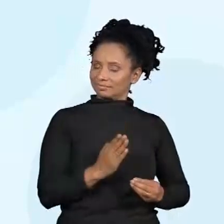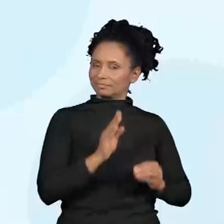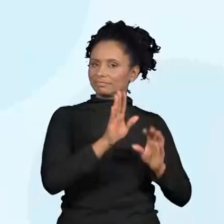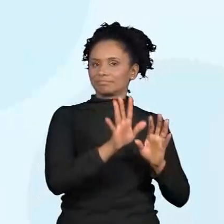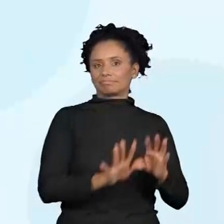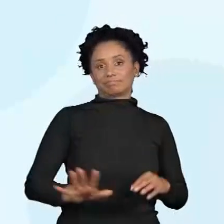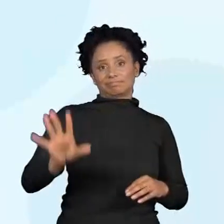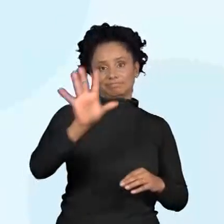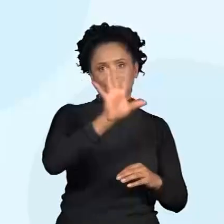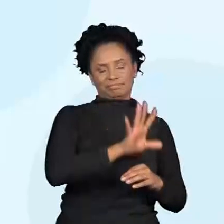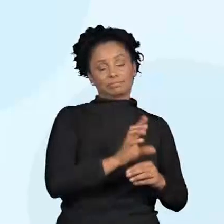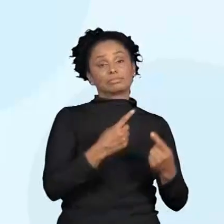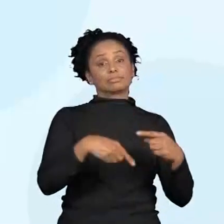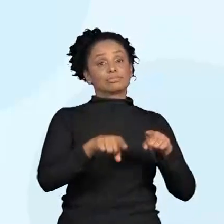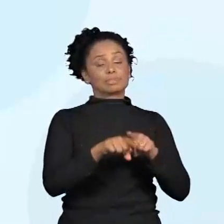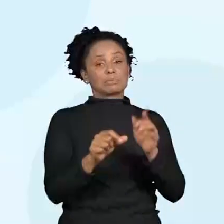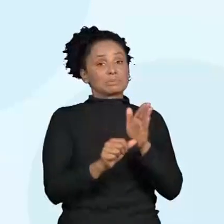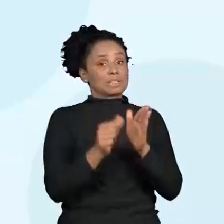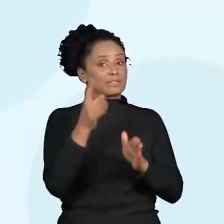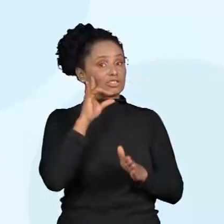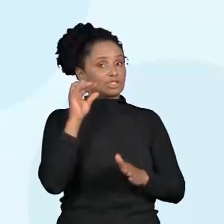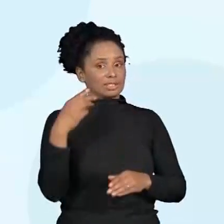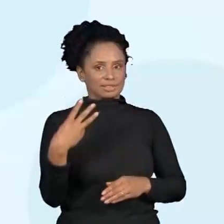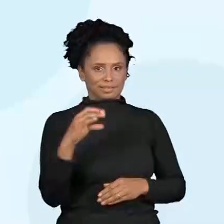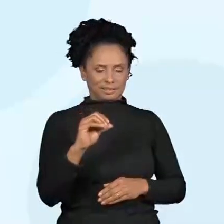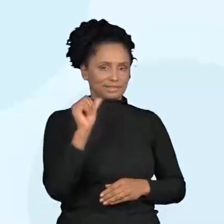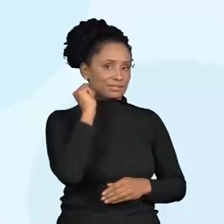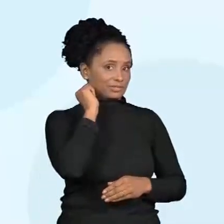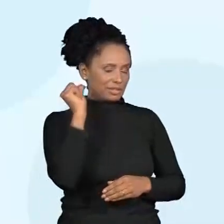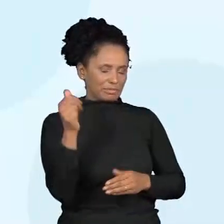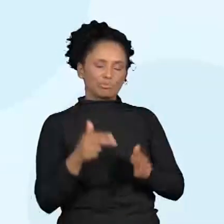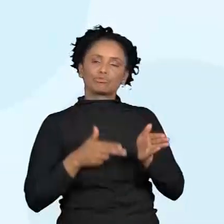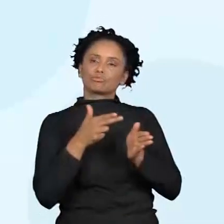pela primeira vez em 30 de abril de